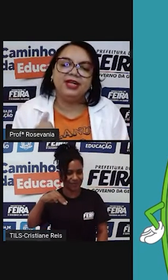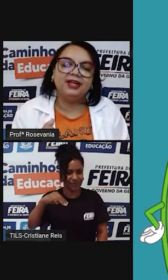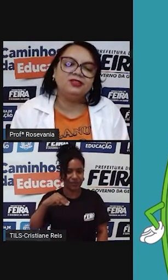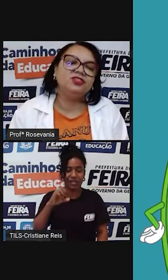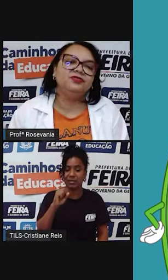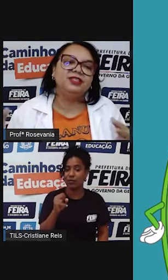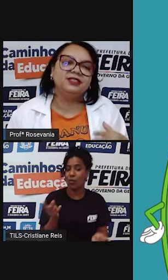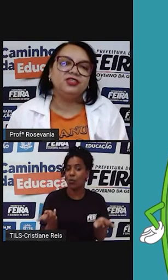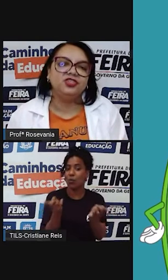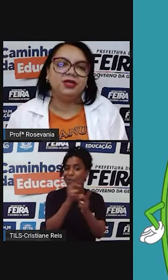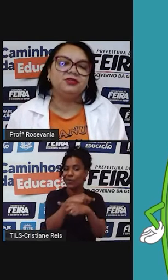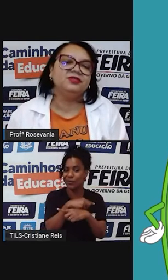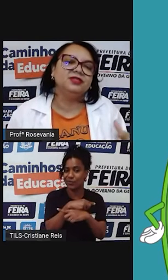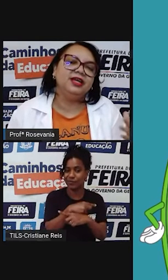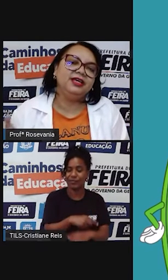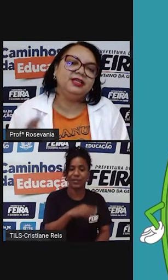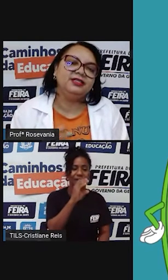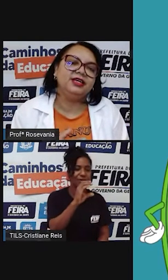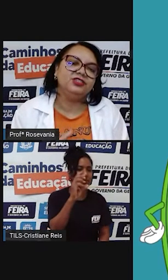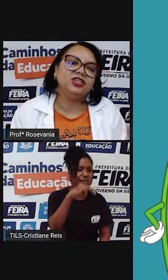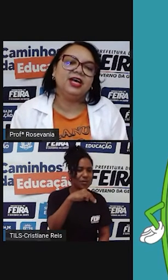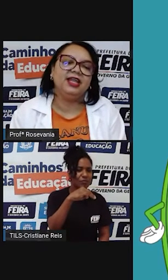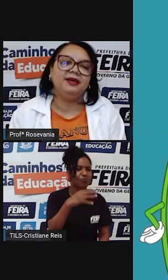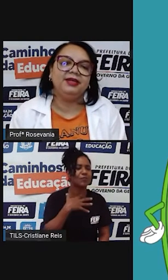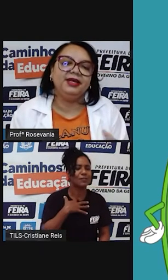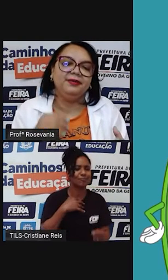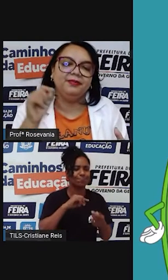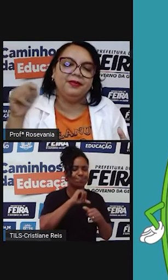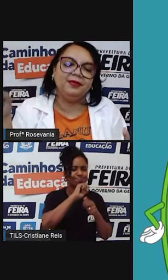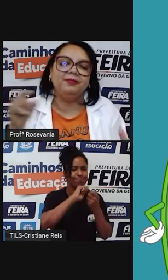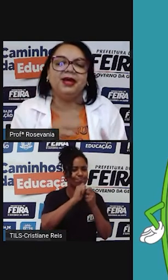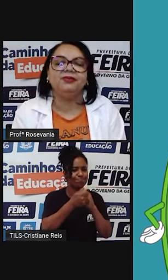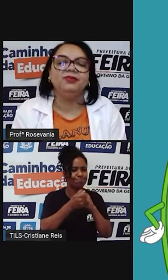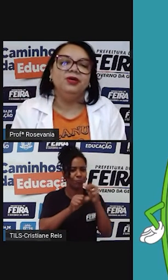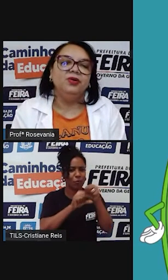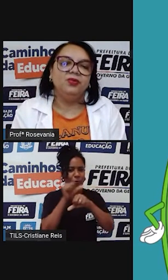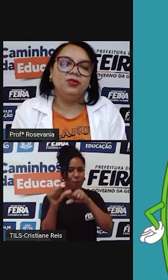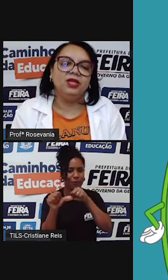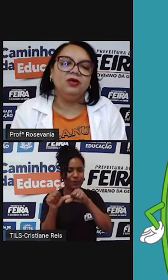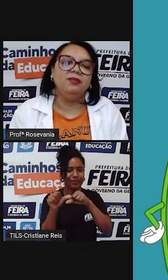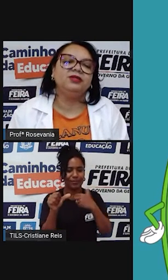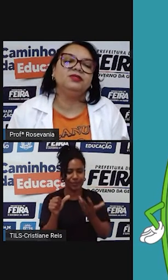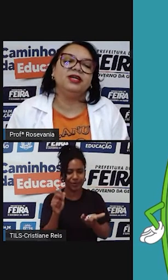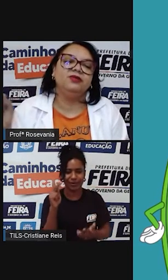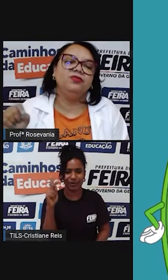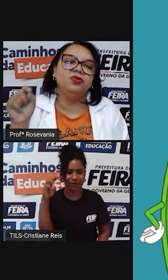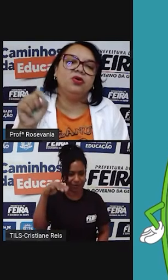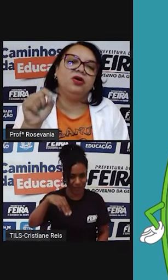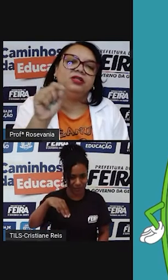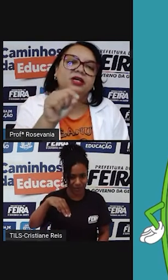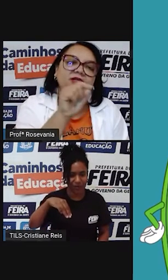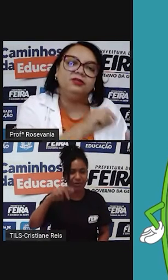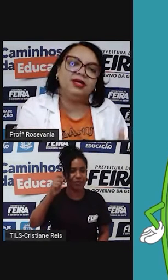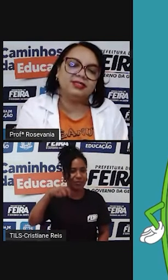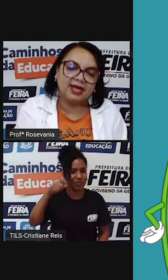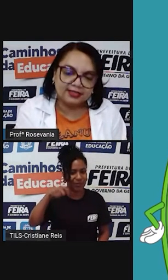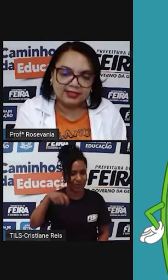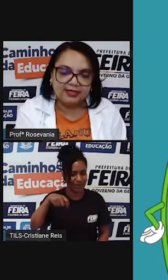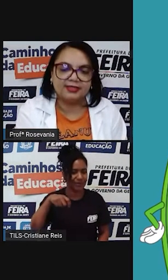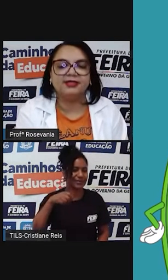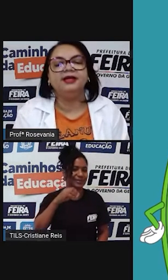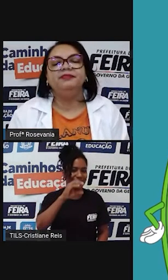o contrário, se eu tiver em centímetros, né, e quiser chegar lá, né, para o quilômetros, aí eu vou cortando